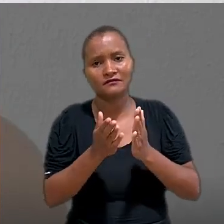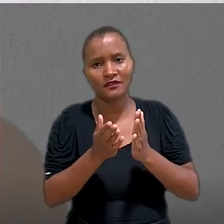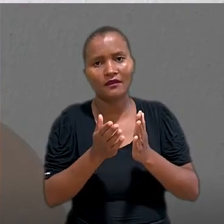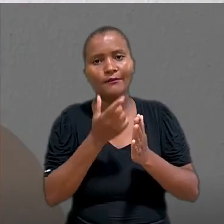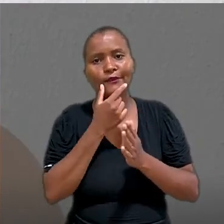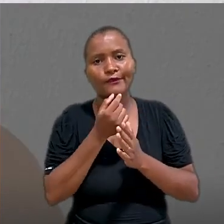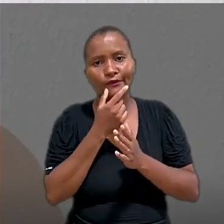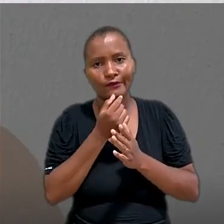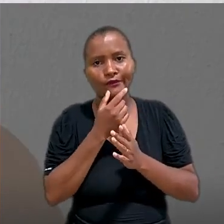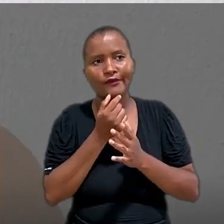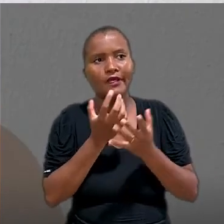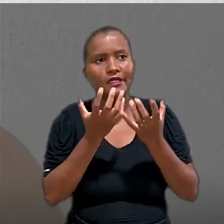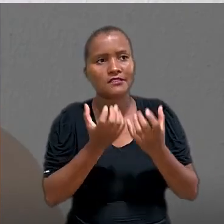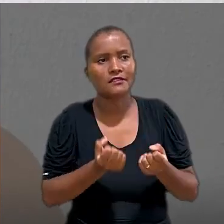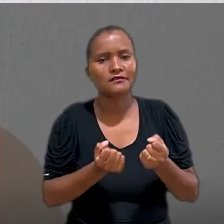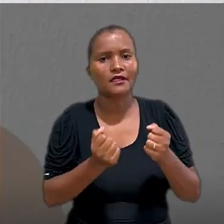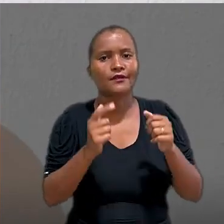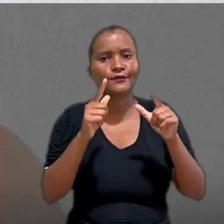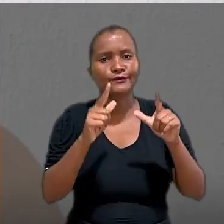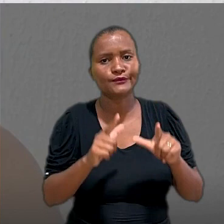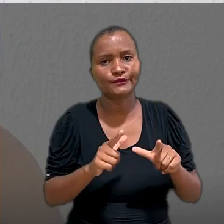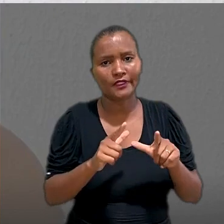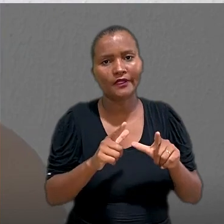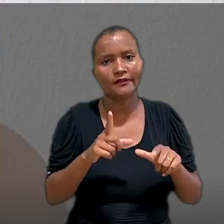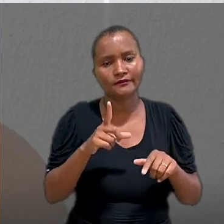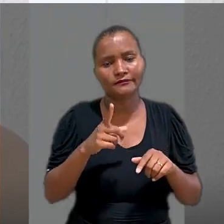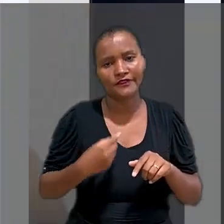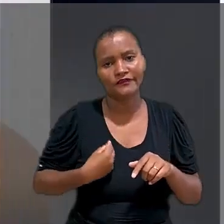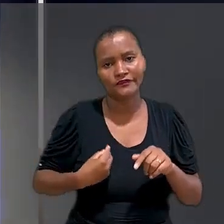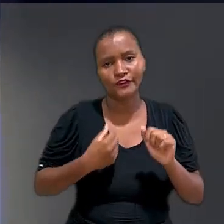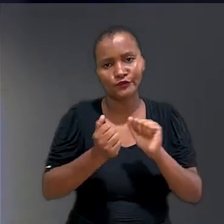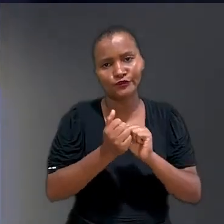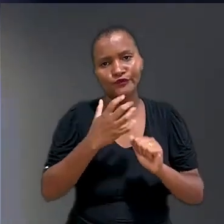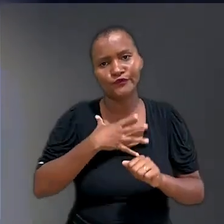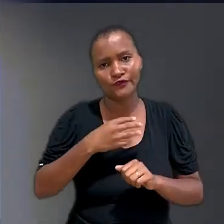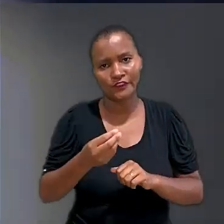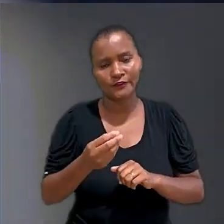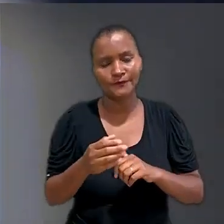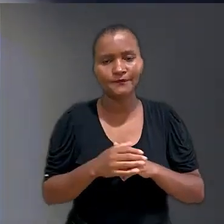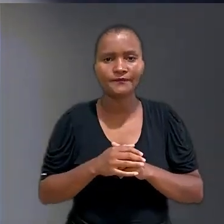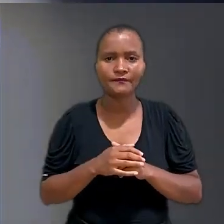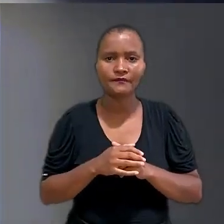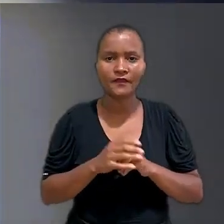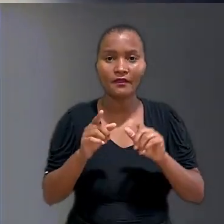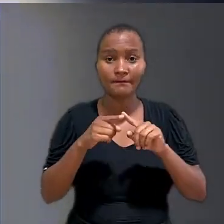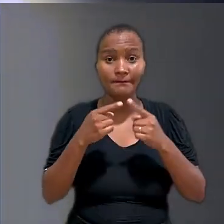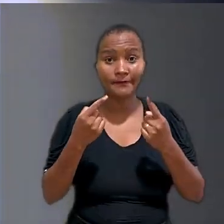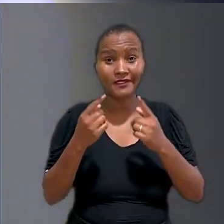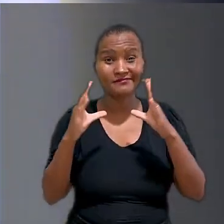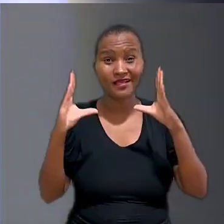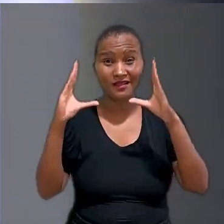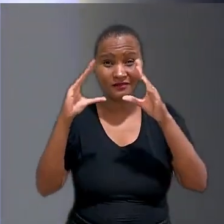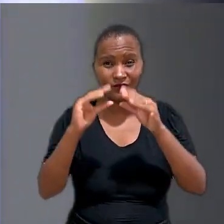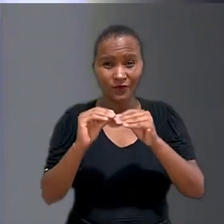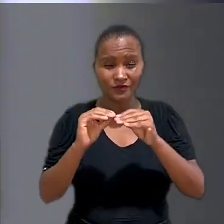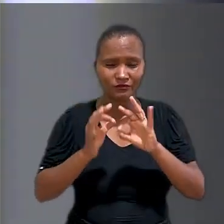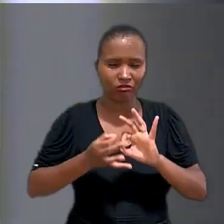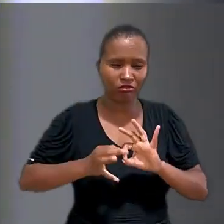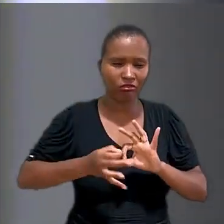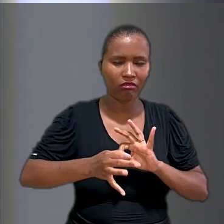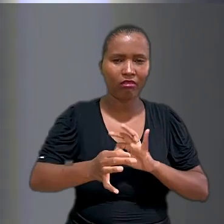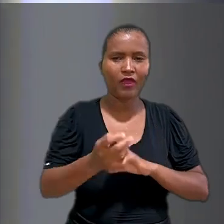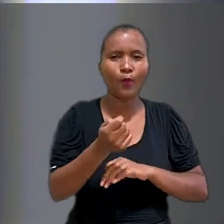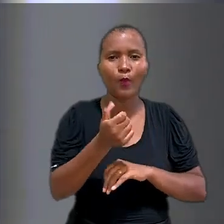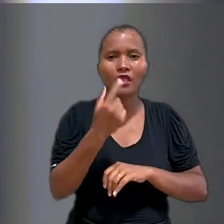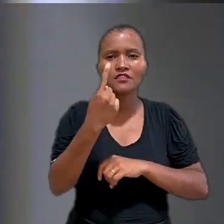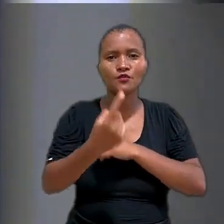ele pelo menos essa noite ter um lugar para passar com meus filhos. Mas aquela noite acabou se estendendo por